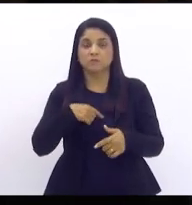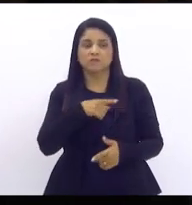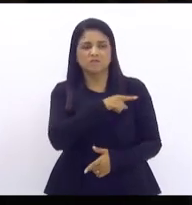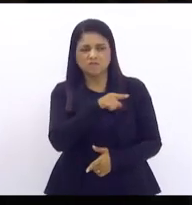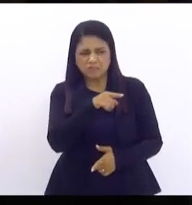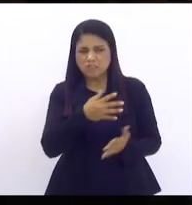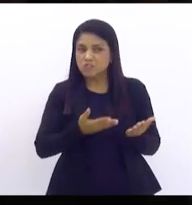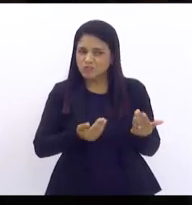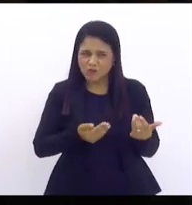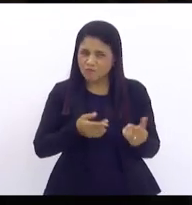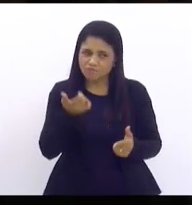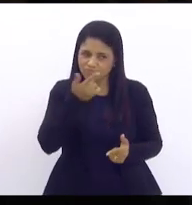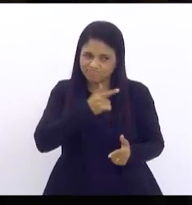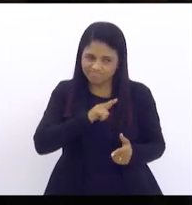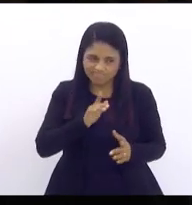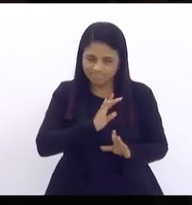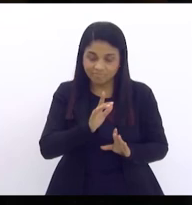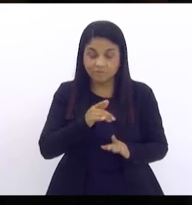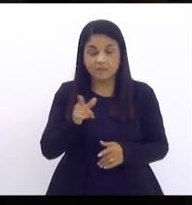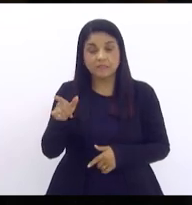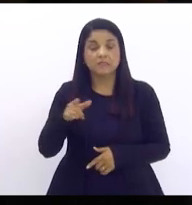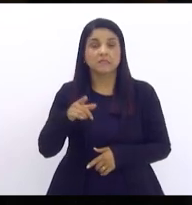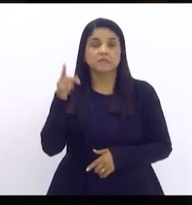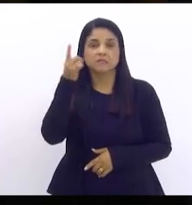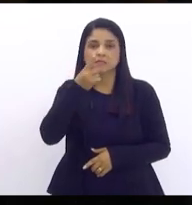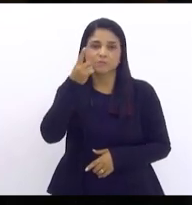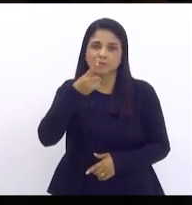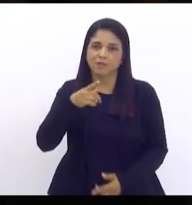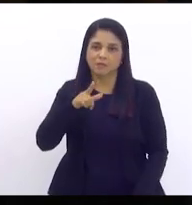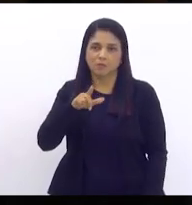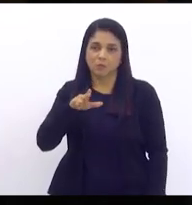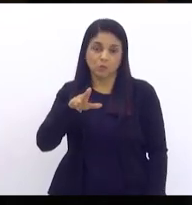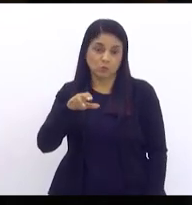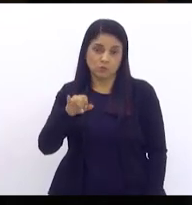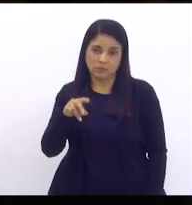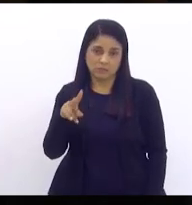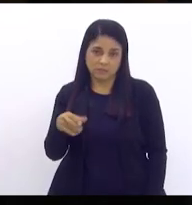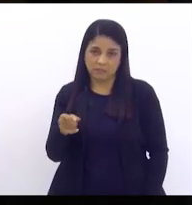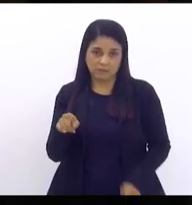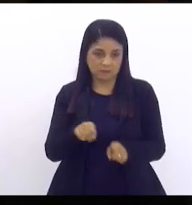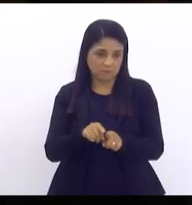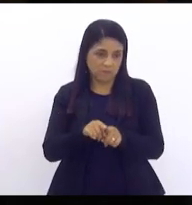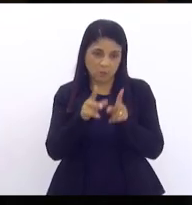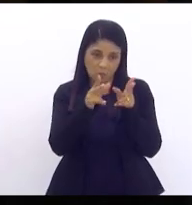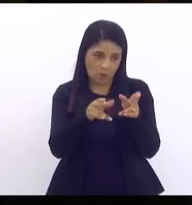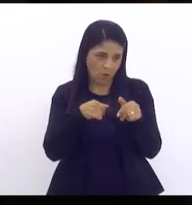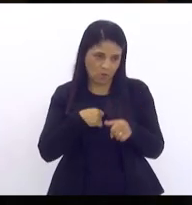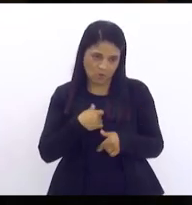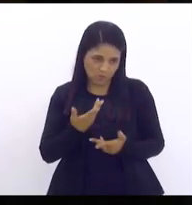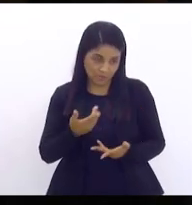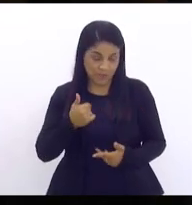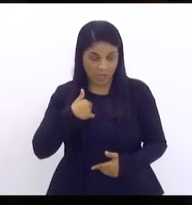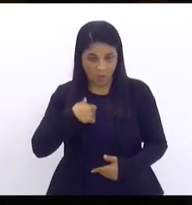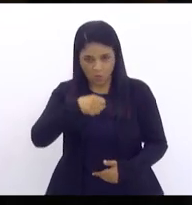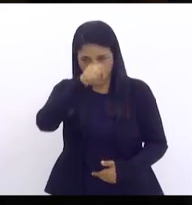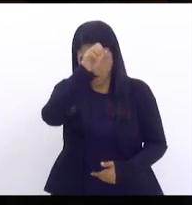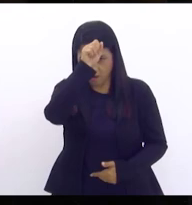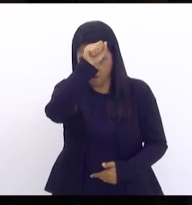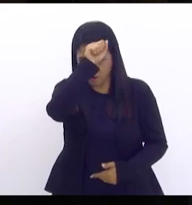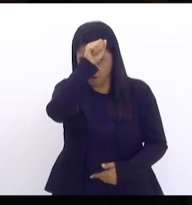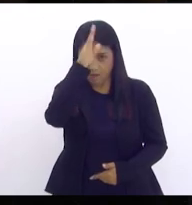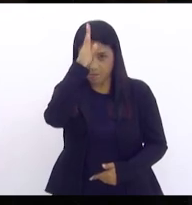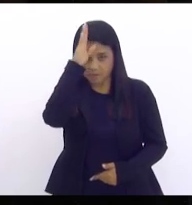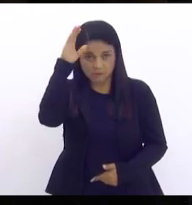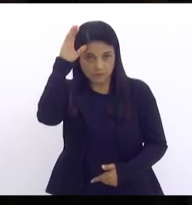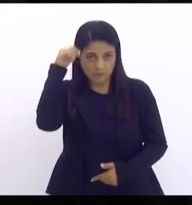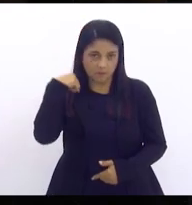jovem, nem a deputada Lucinha. Mas, quando eu fui alfabetizado, uma